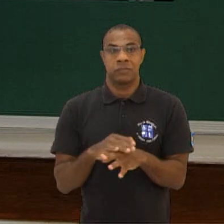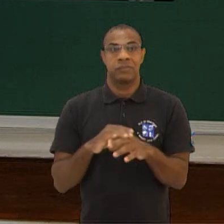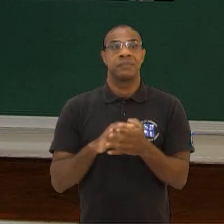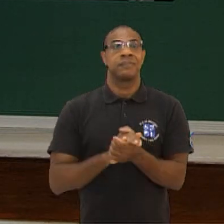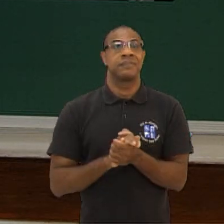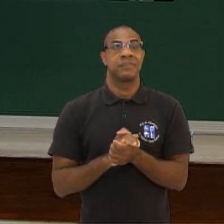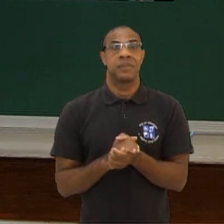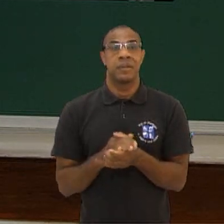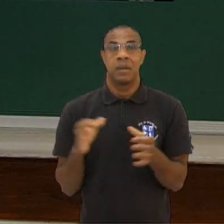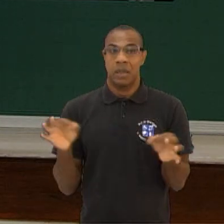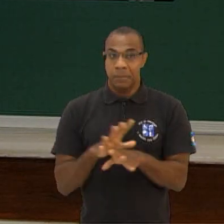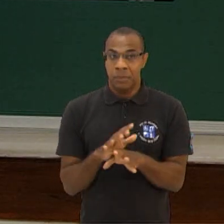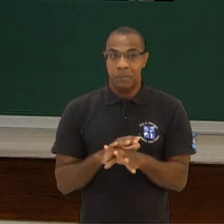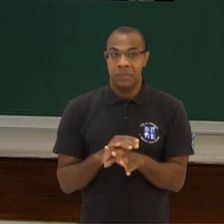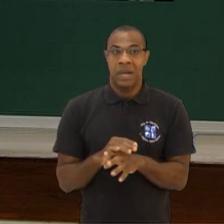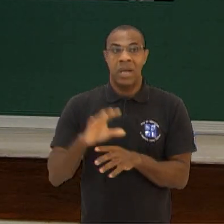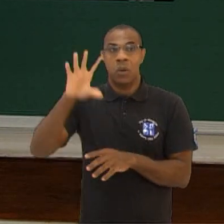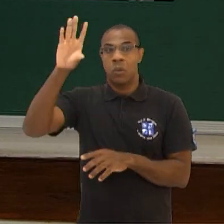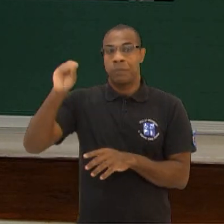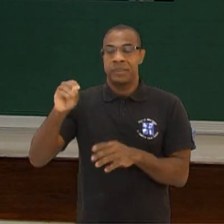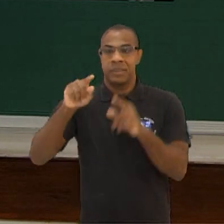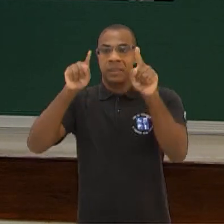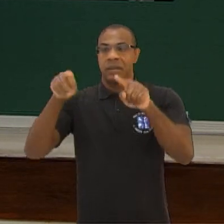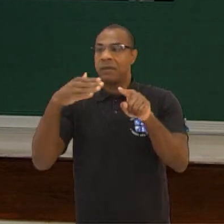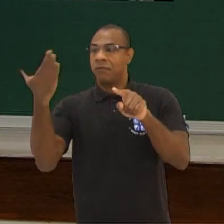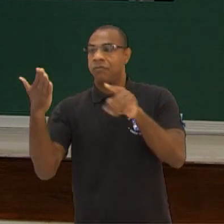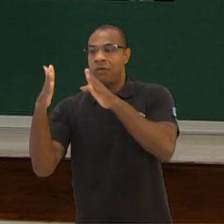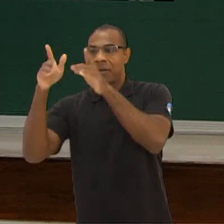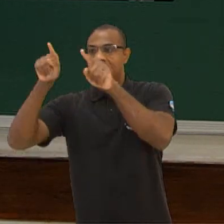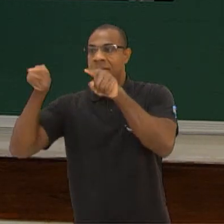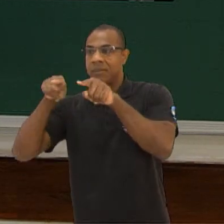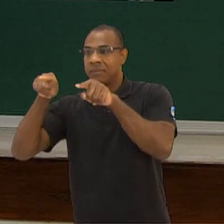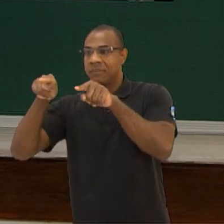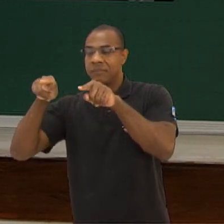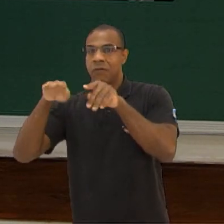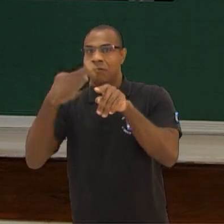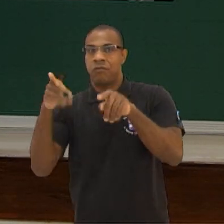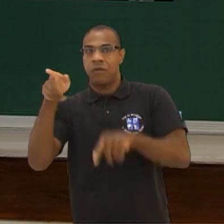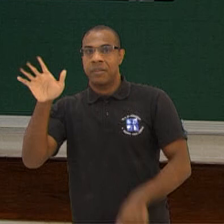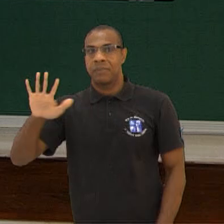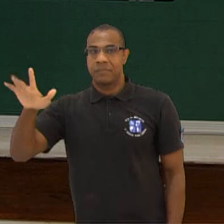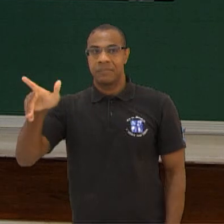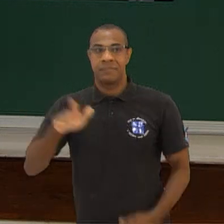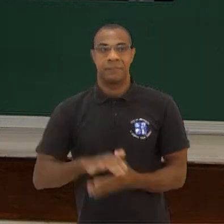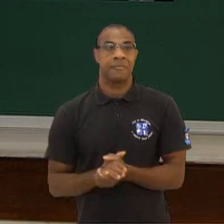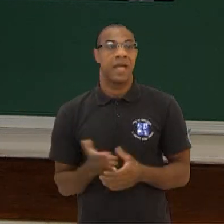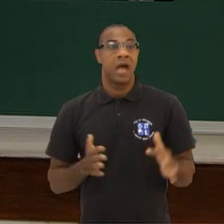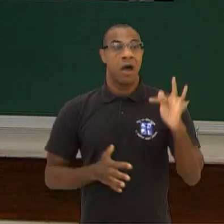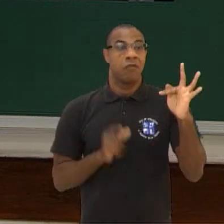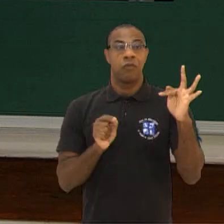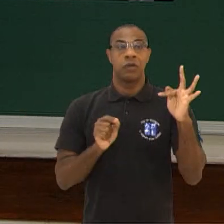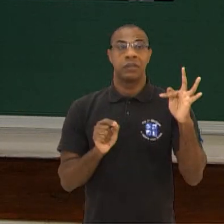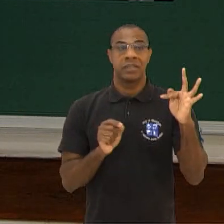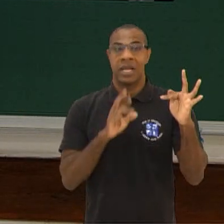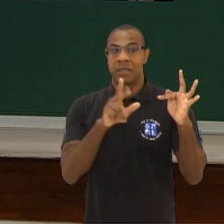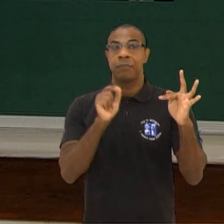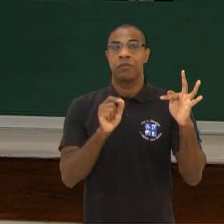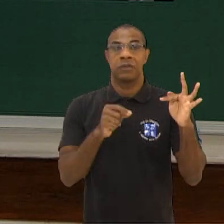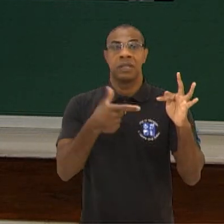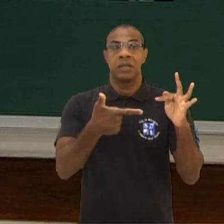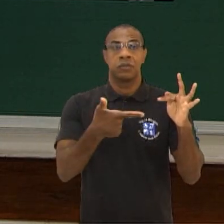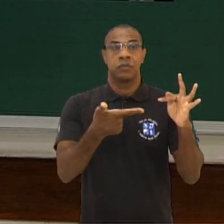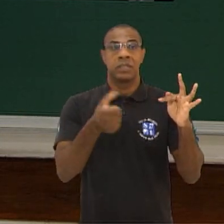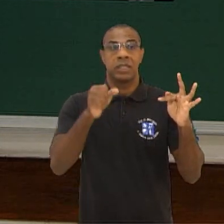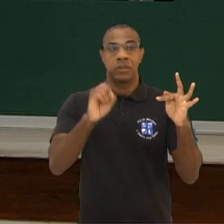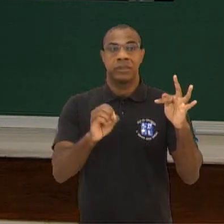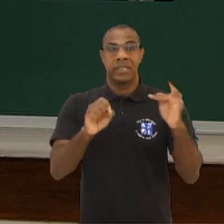elevado a menos 10. Ora, 280, né, se eu pegar a vírgula que está aqui na casa do zero e colocar